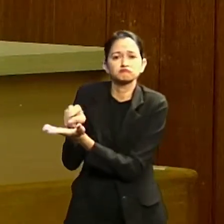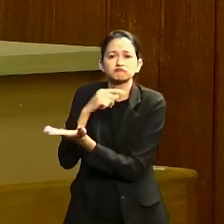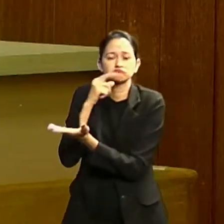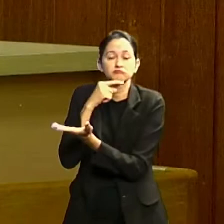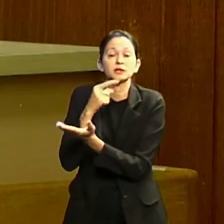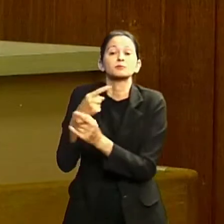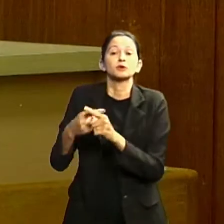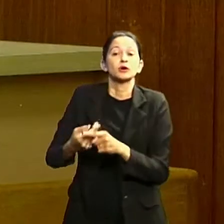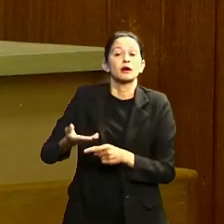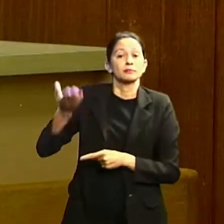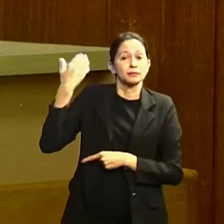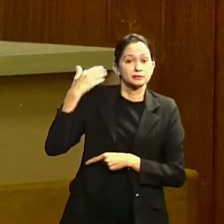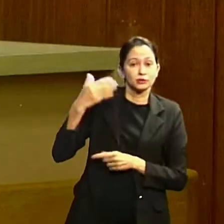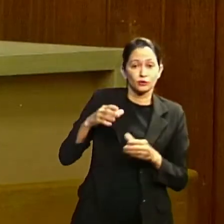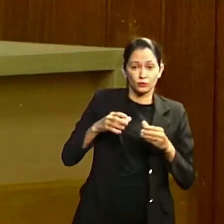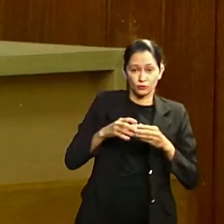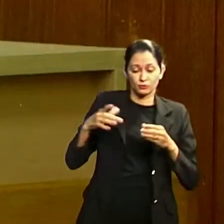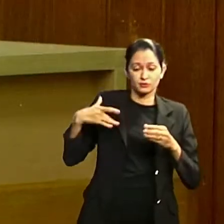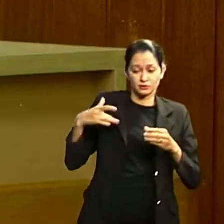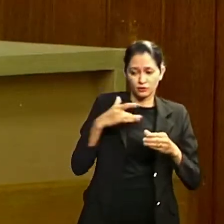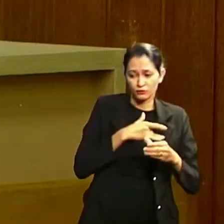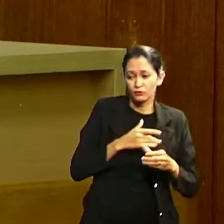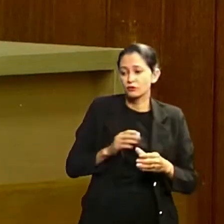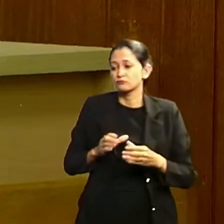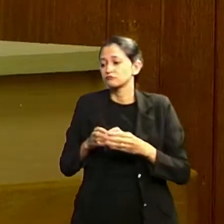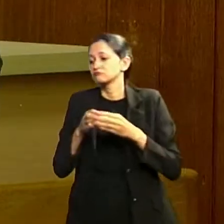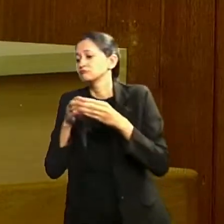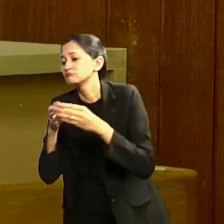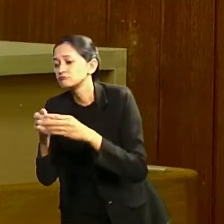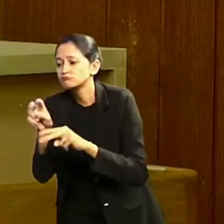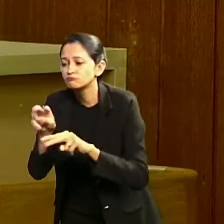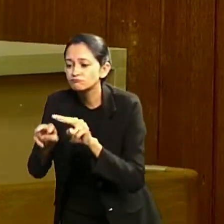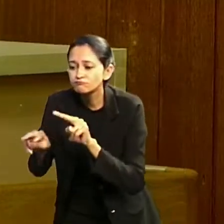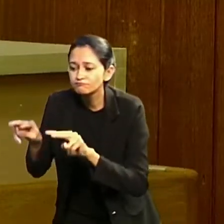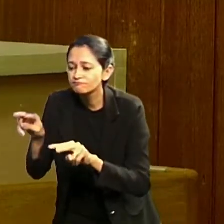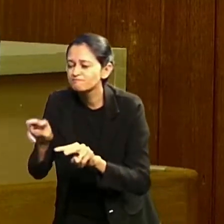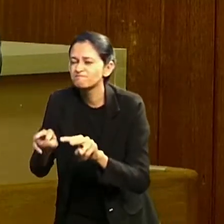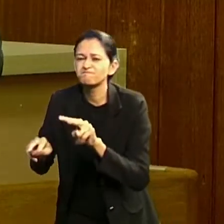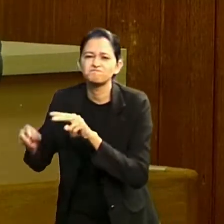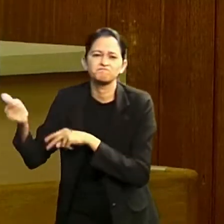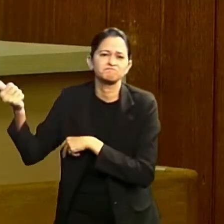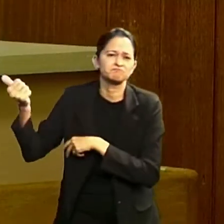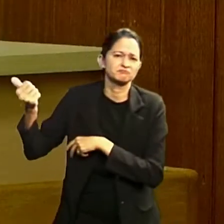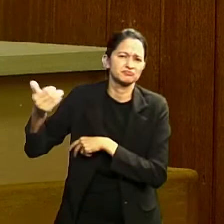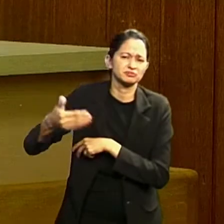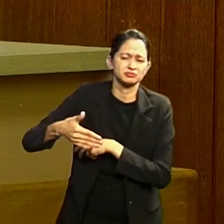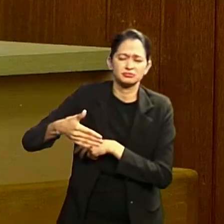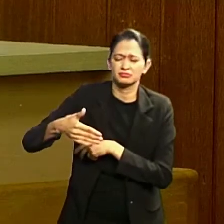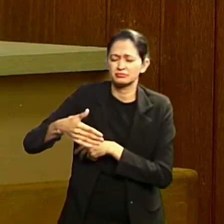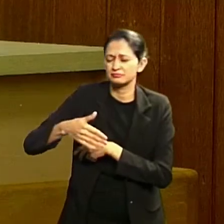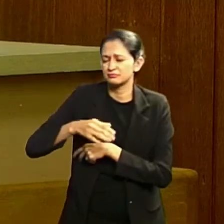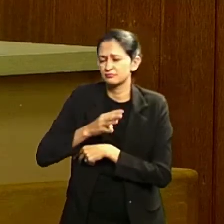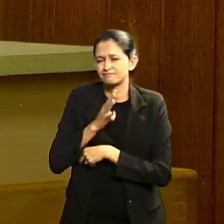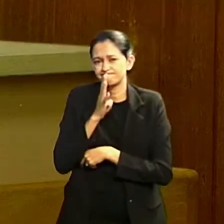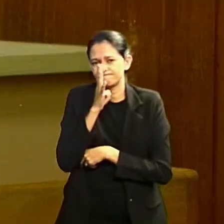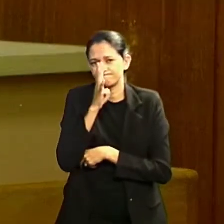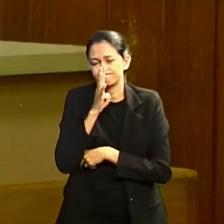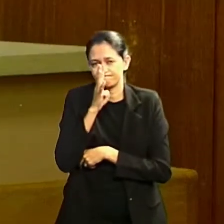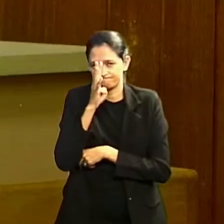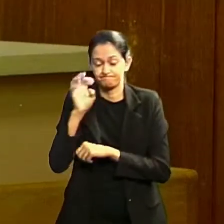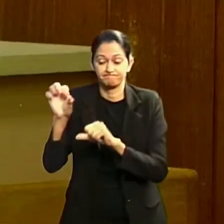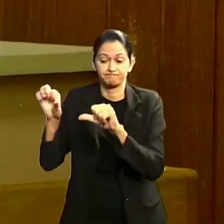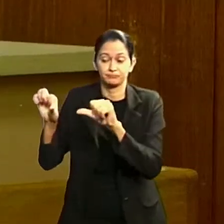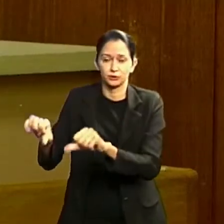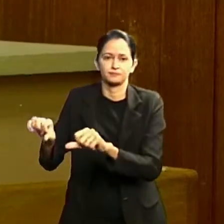saúde esteve lá, o conselho esteve, o sindicato esteve, e lá é uma situação crítica. E o que é pior,